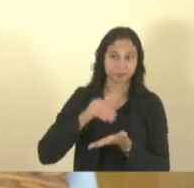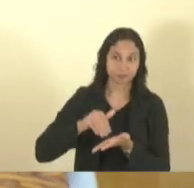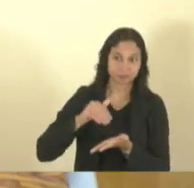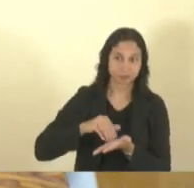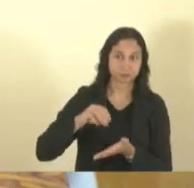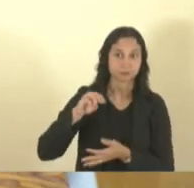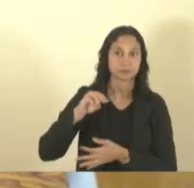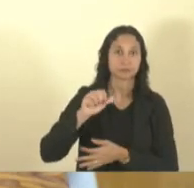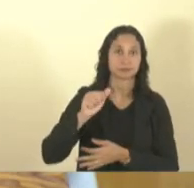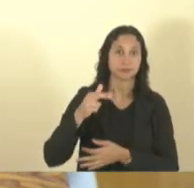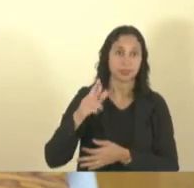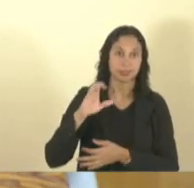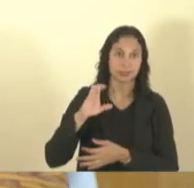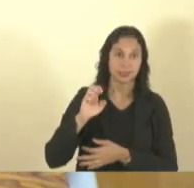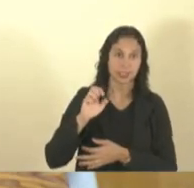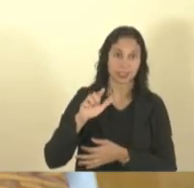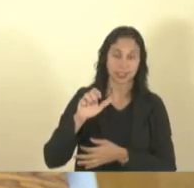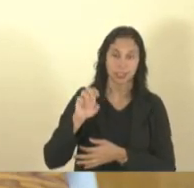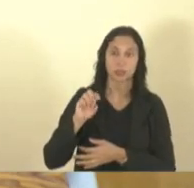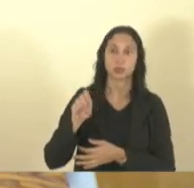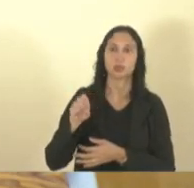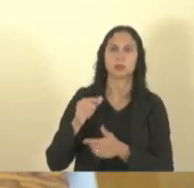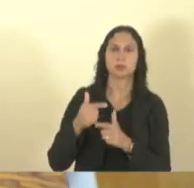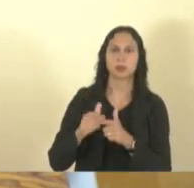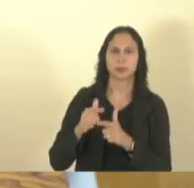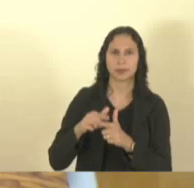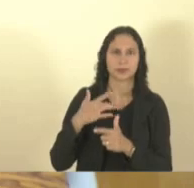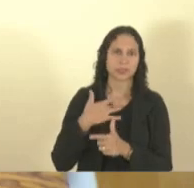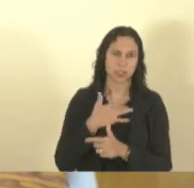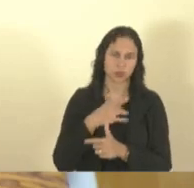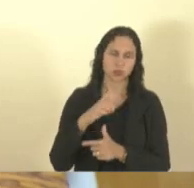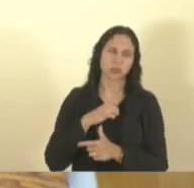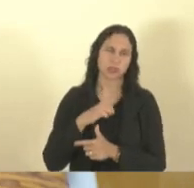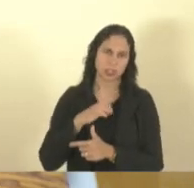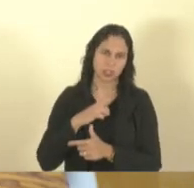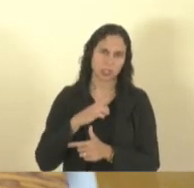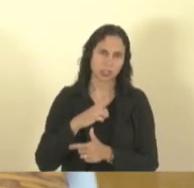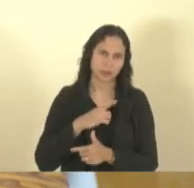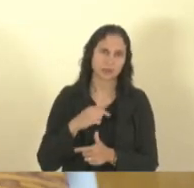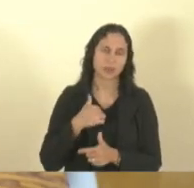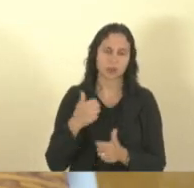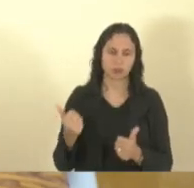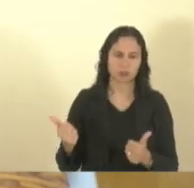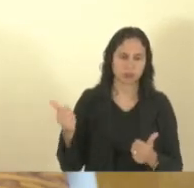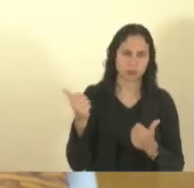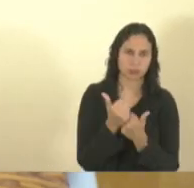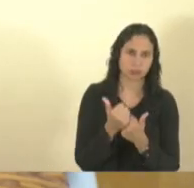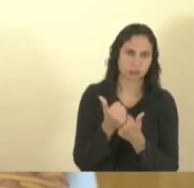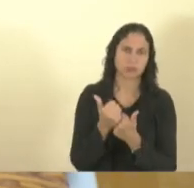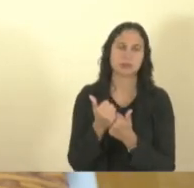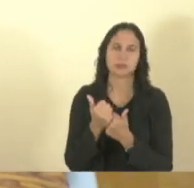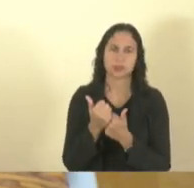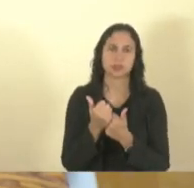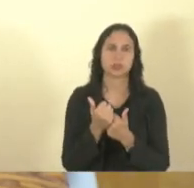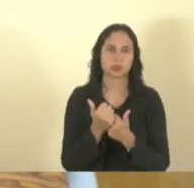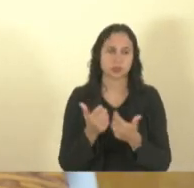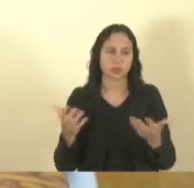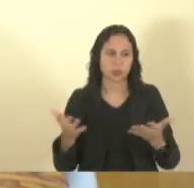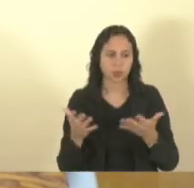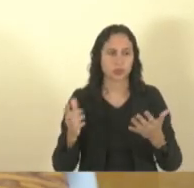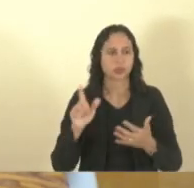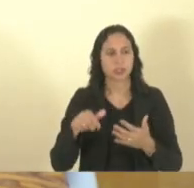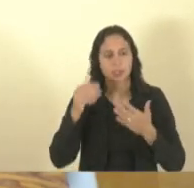contratempo em relação à saúde e pediu para que eu representasse, né? Estaria com os colegas aqui acompanhando, e